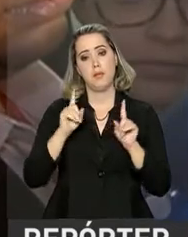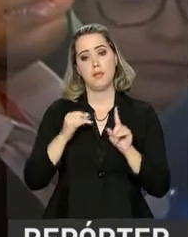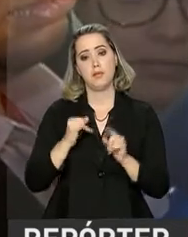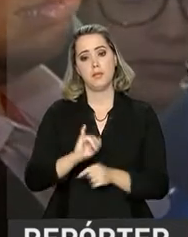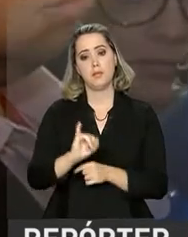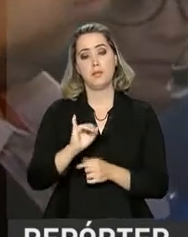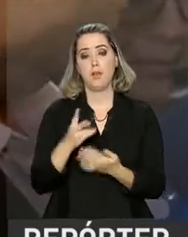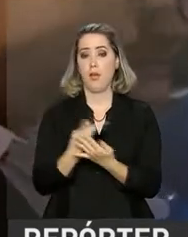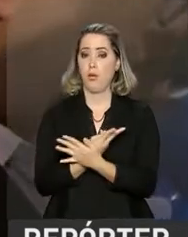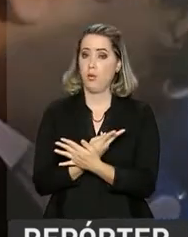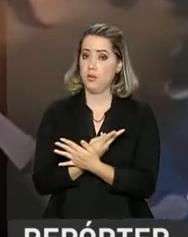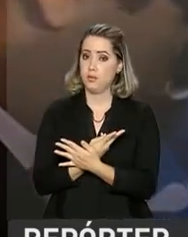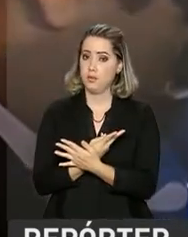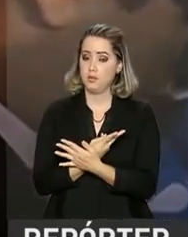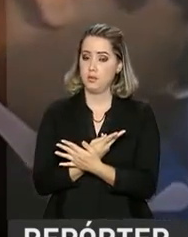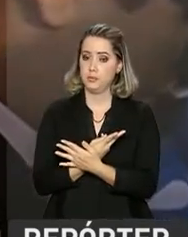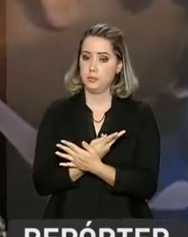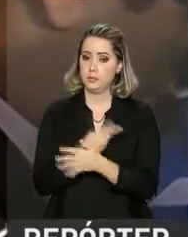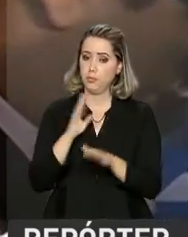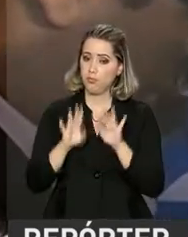porventura